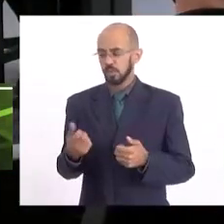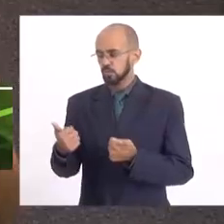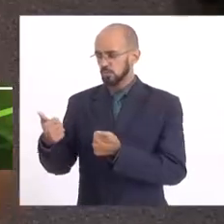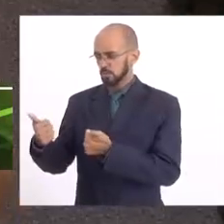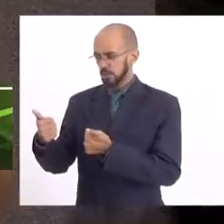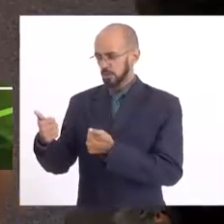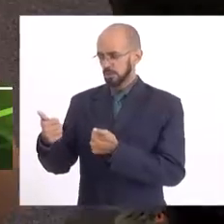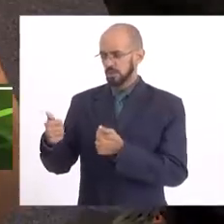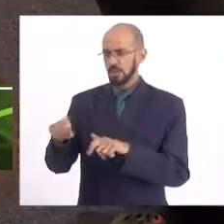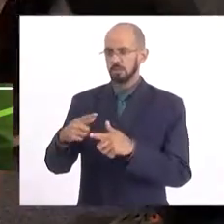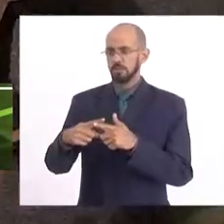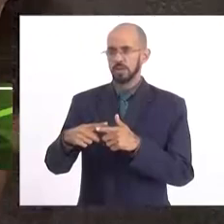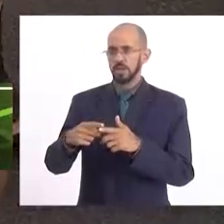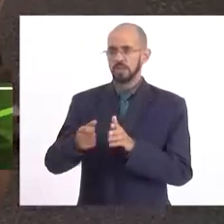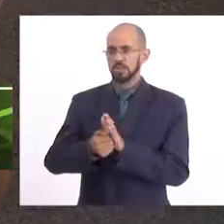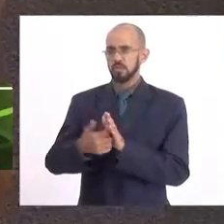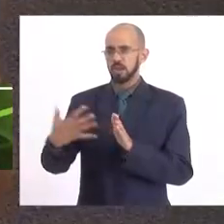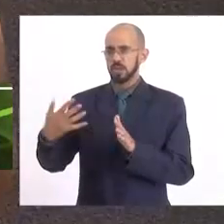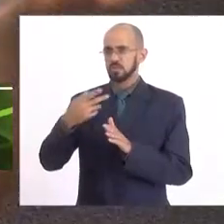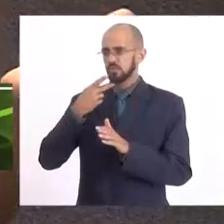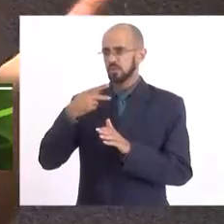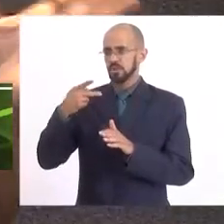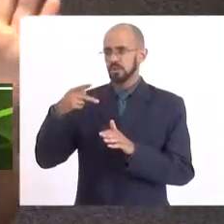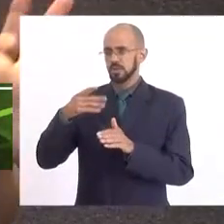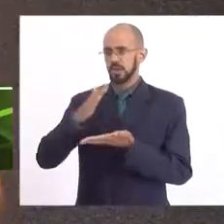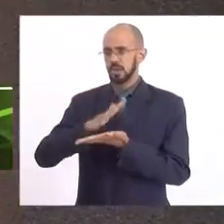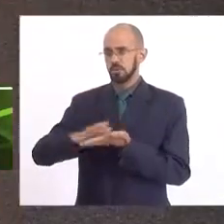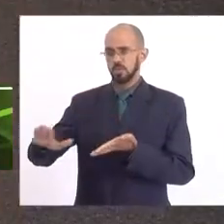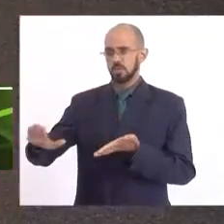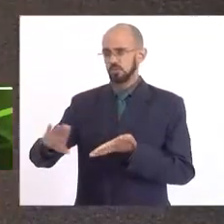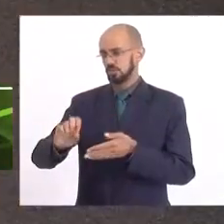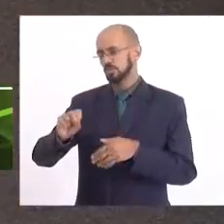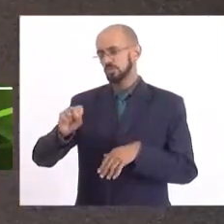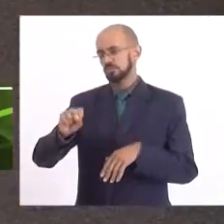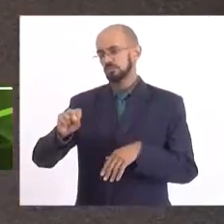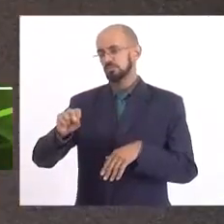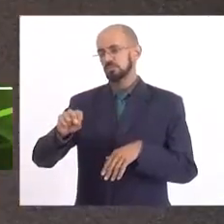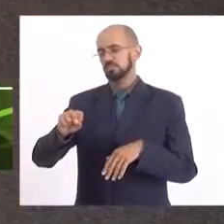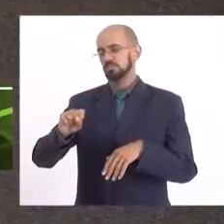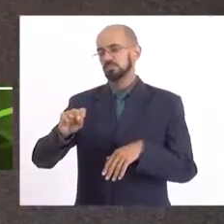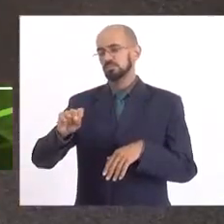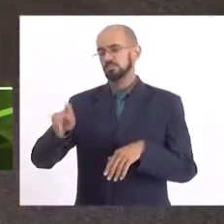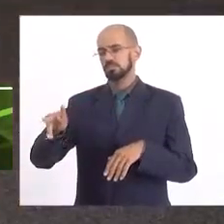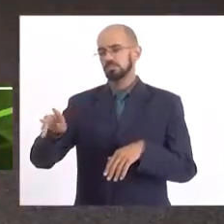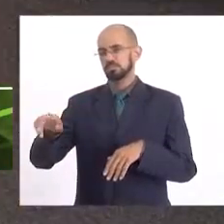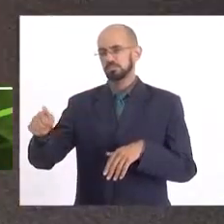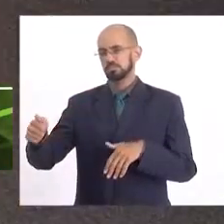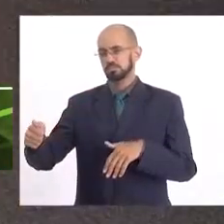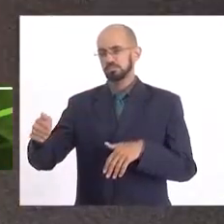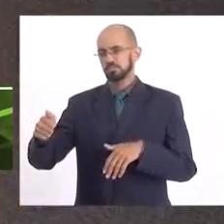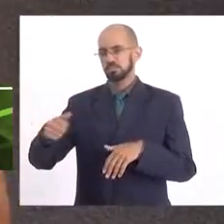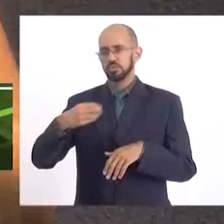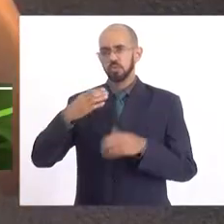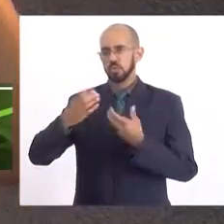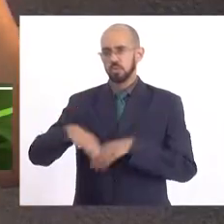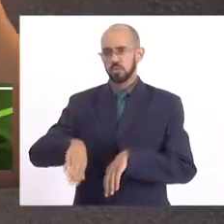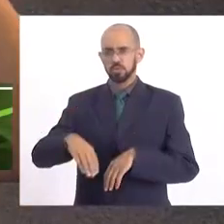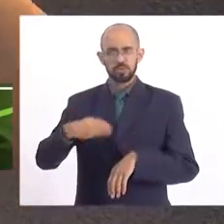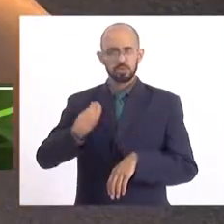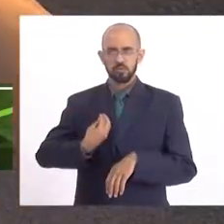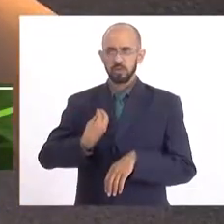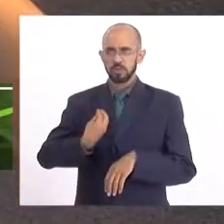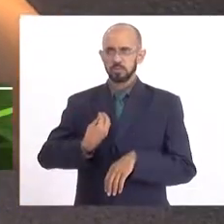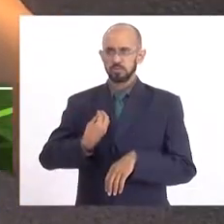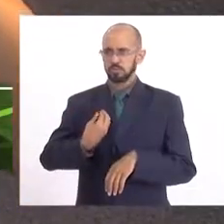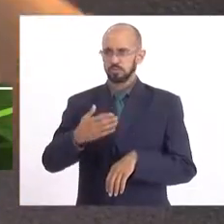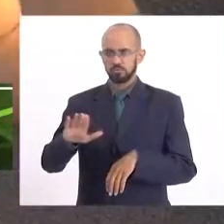porque muita gente tinha dito que já tinha esgotado. Mas se não esgotou, está ok. Esgotado não, o concurso está válido, fácil. Não, esgotado